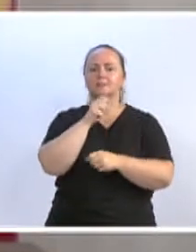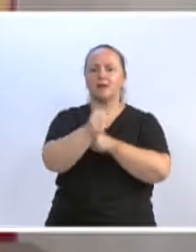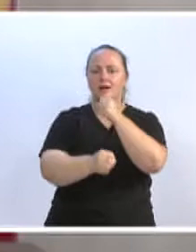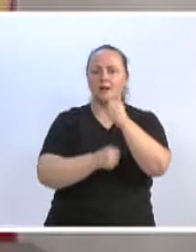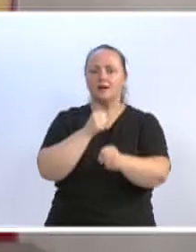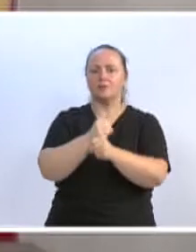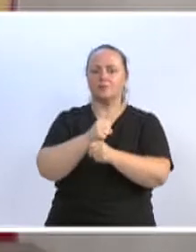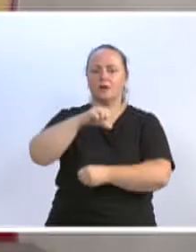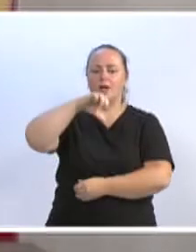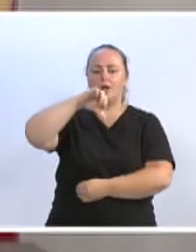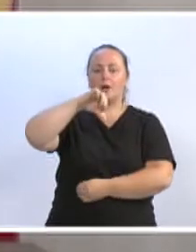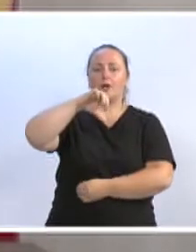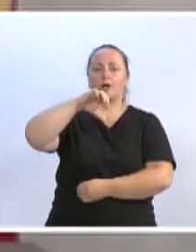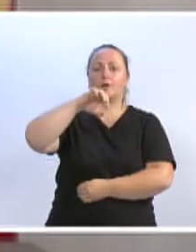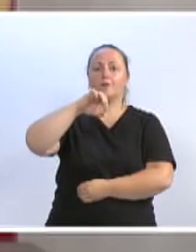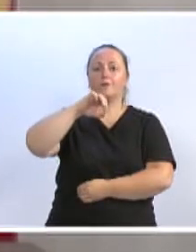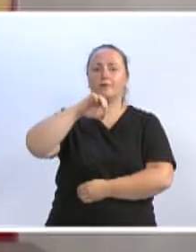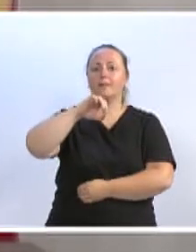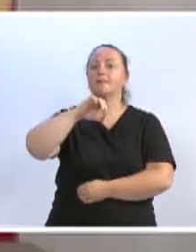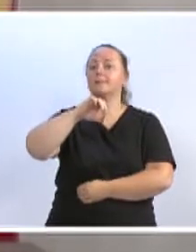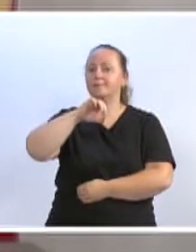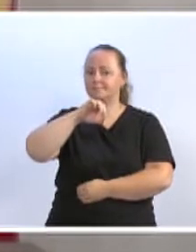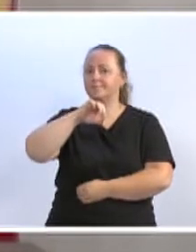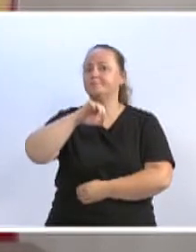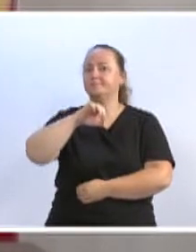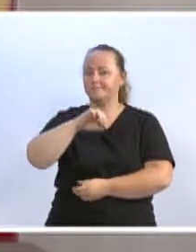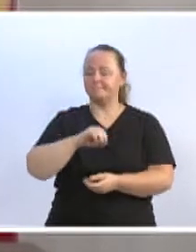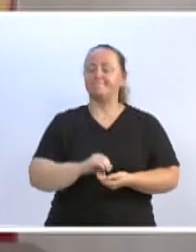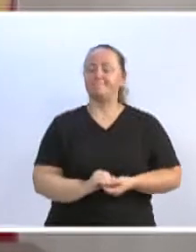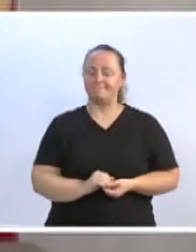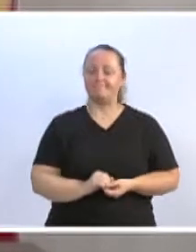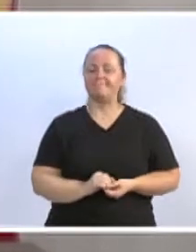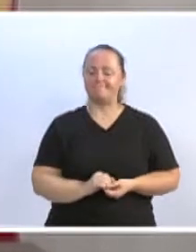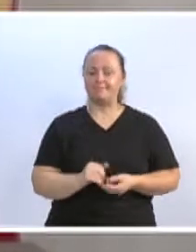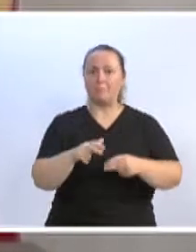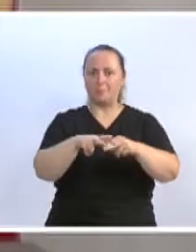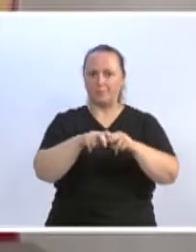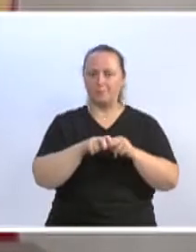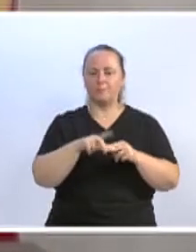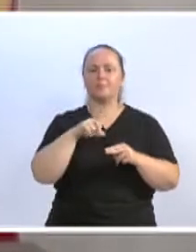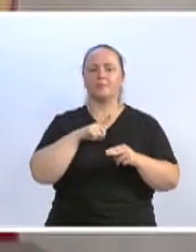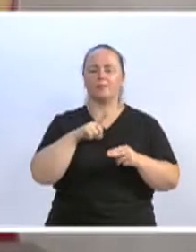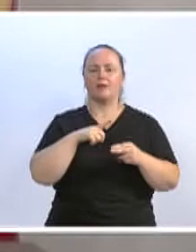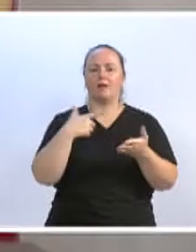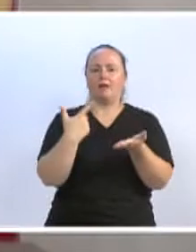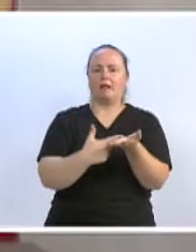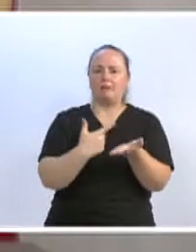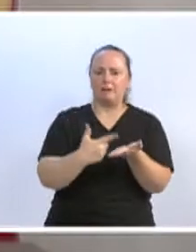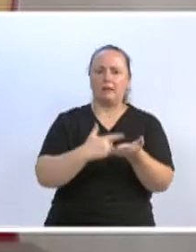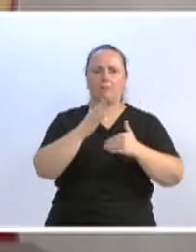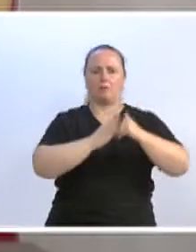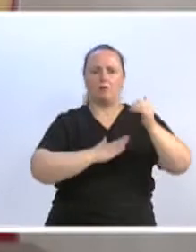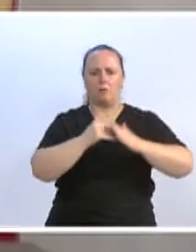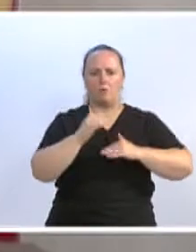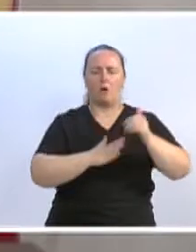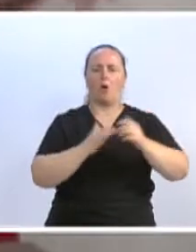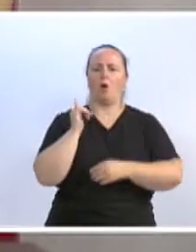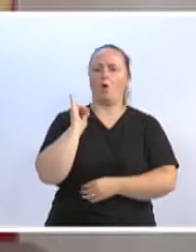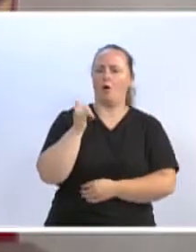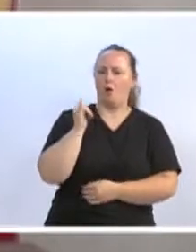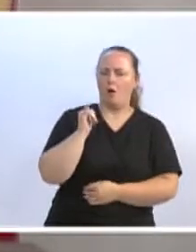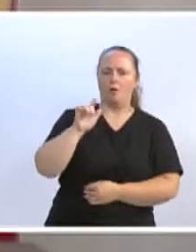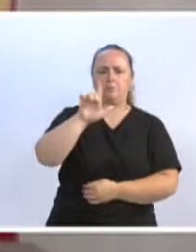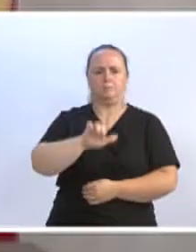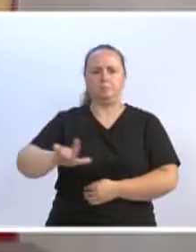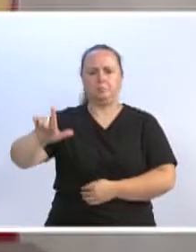significa que, enquanto nós temos obras da história clássica, da literatura clássica, cujos manuscritos, além de